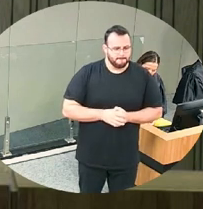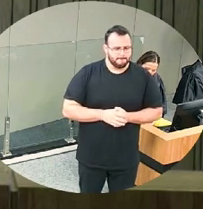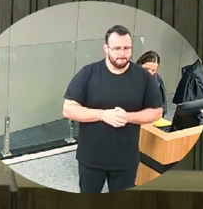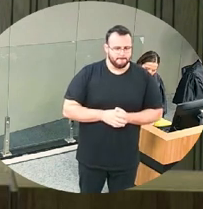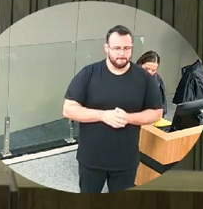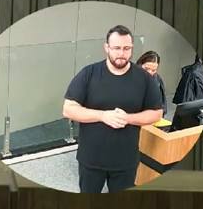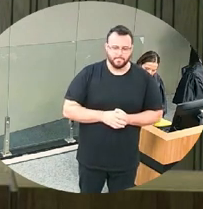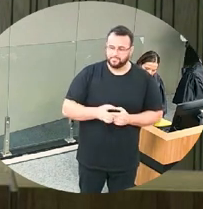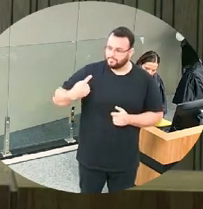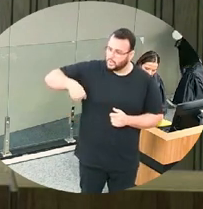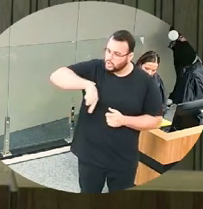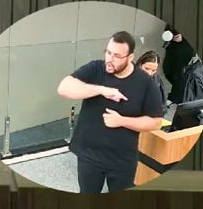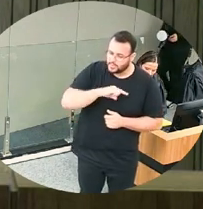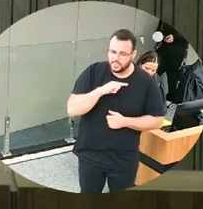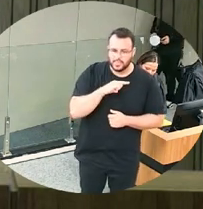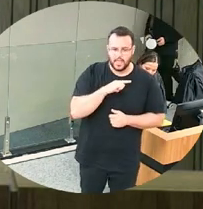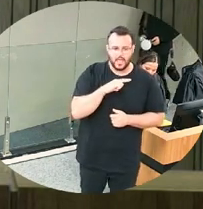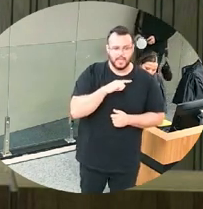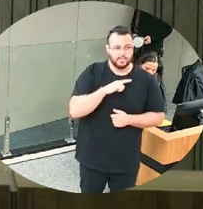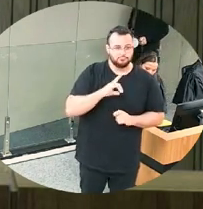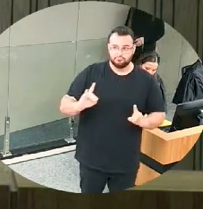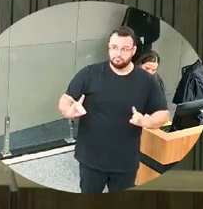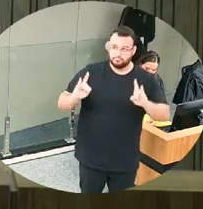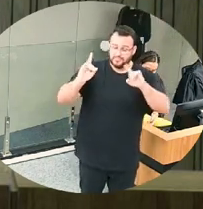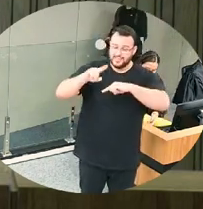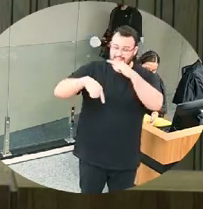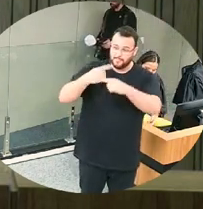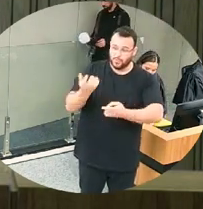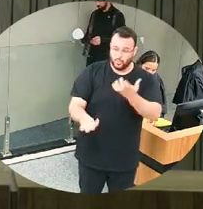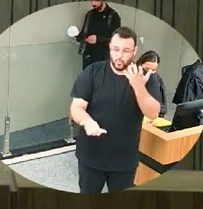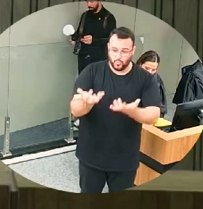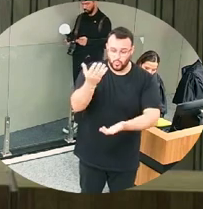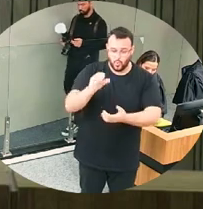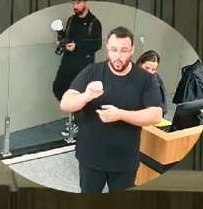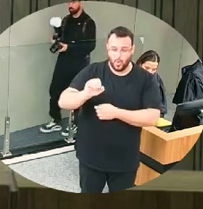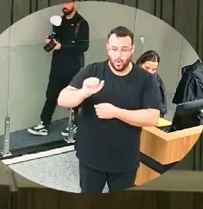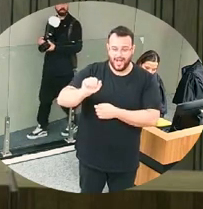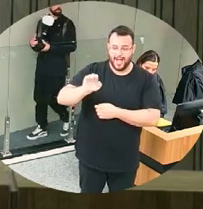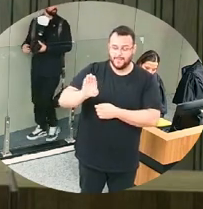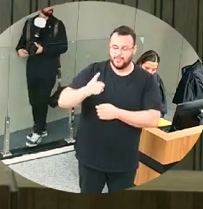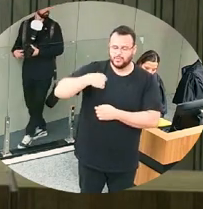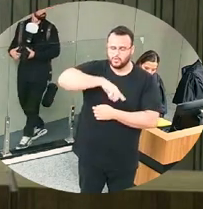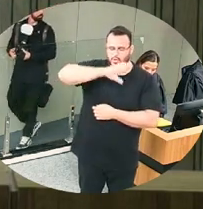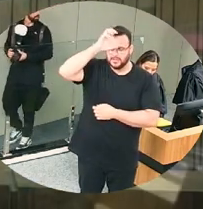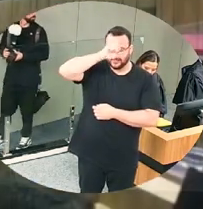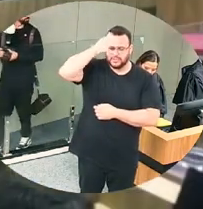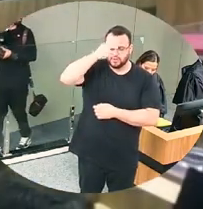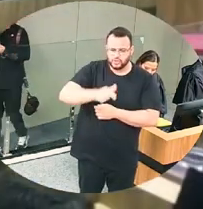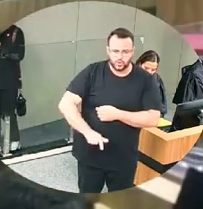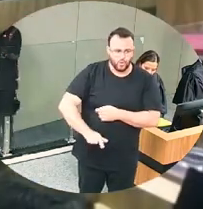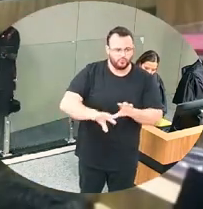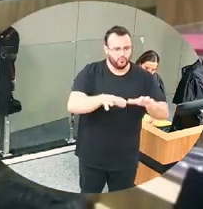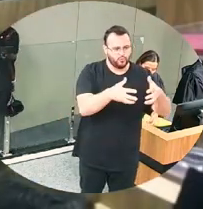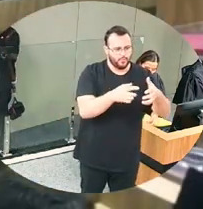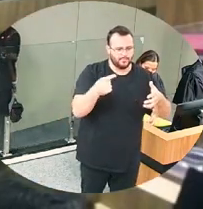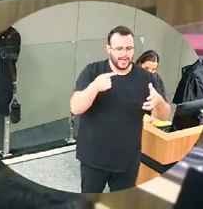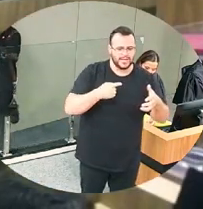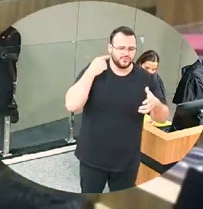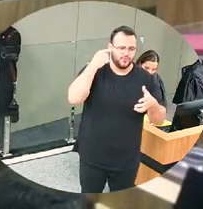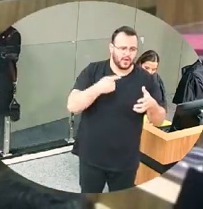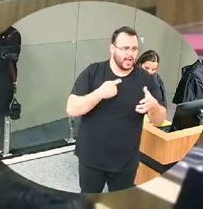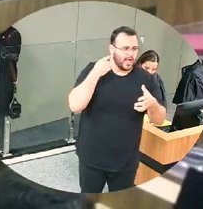eh temos ainda nesse prédio depois do incêndio da OAB E aprendemos mais uma vez com a advocacia um